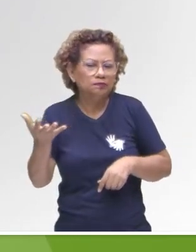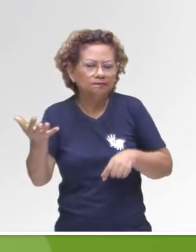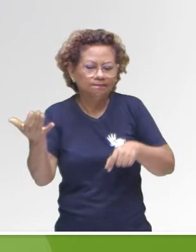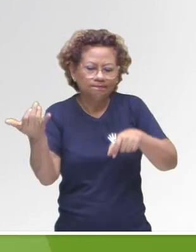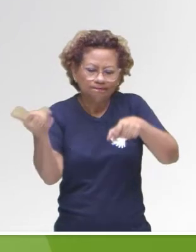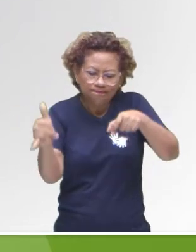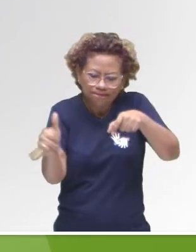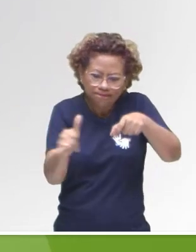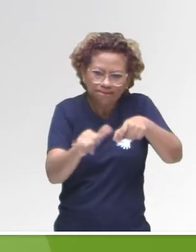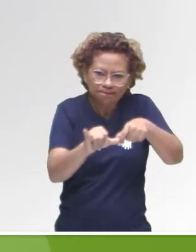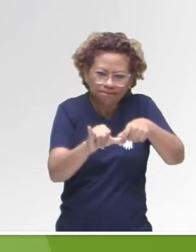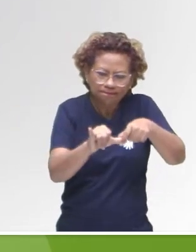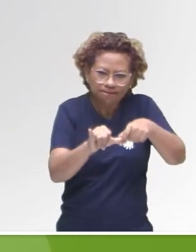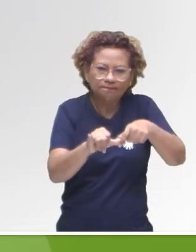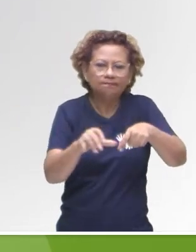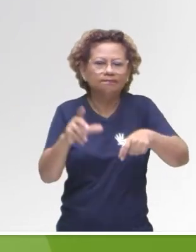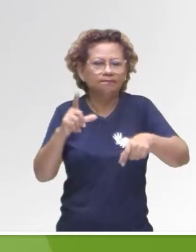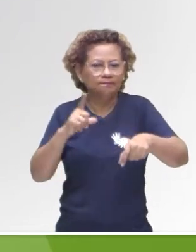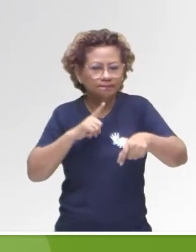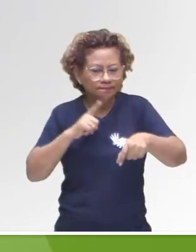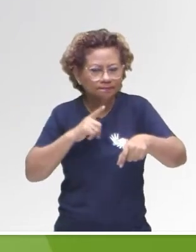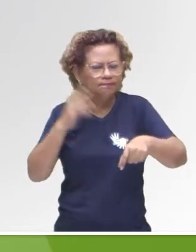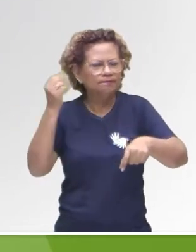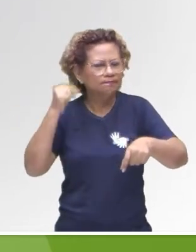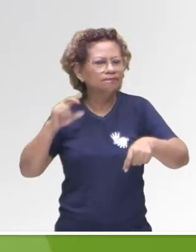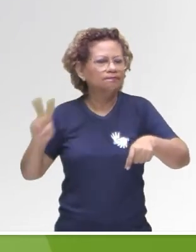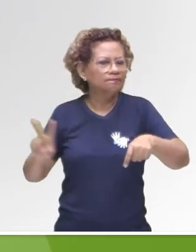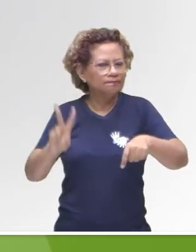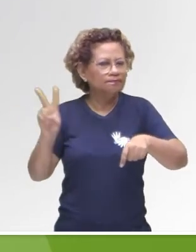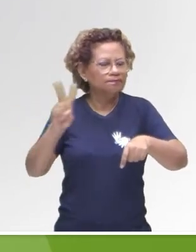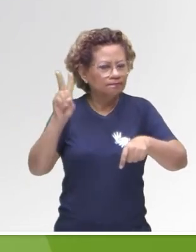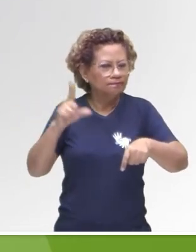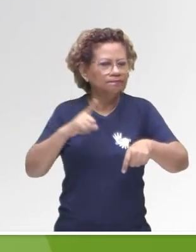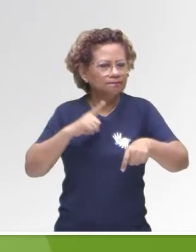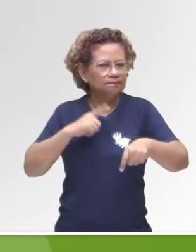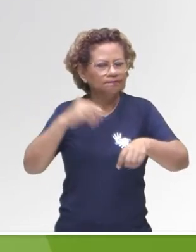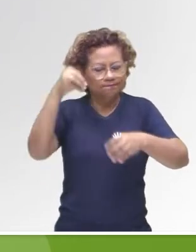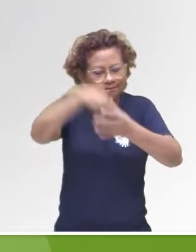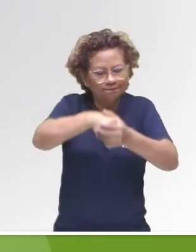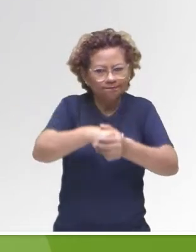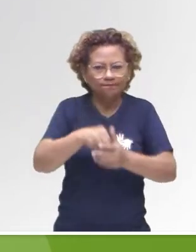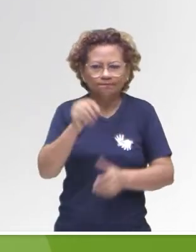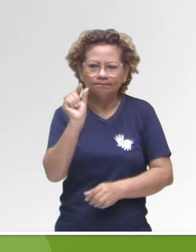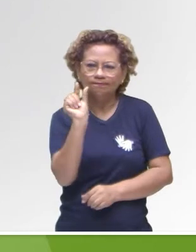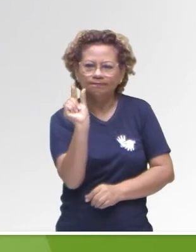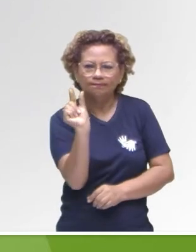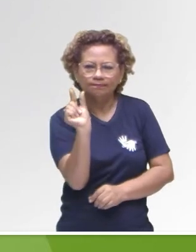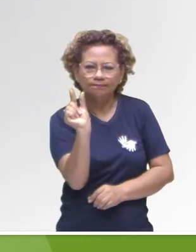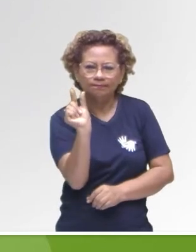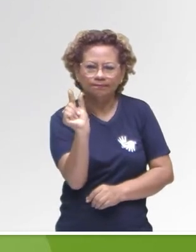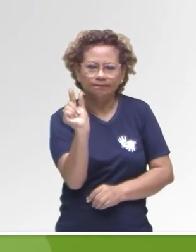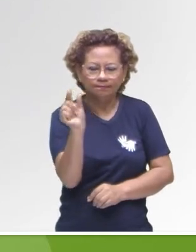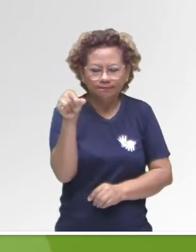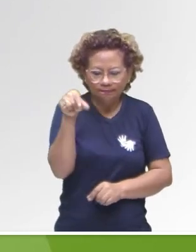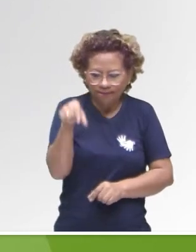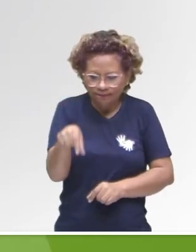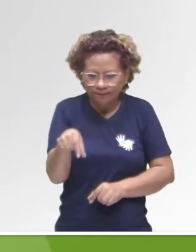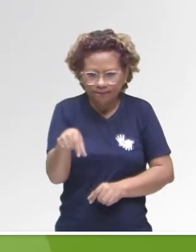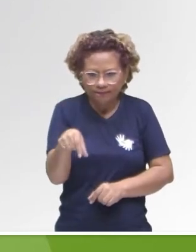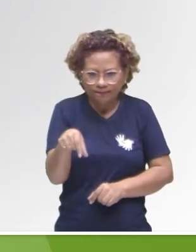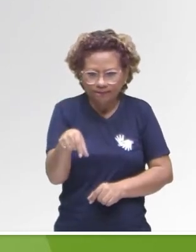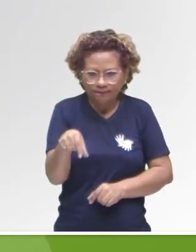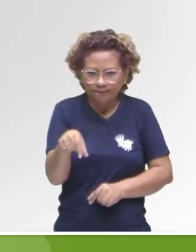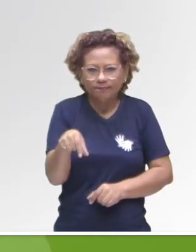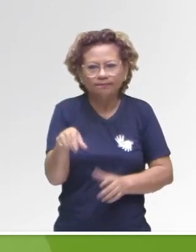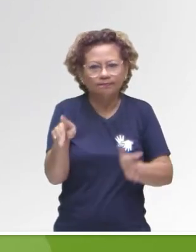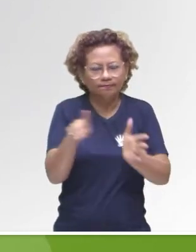né? É conseguir um valor de capacitância equivalente que seja adequado para as